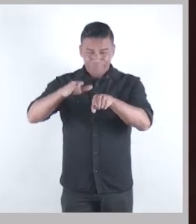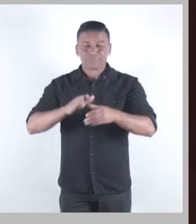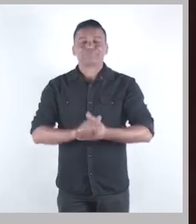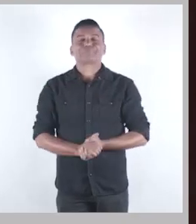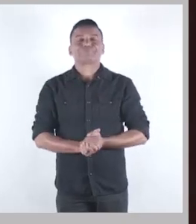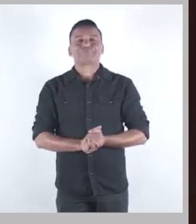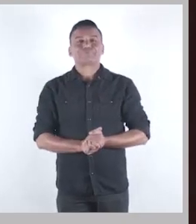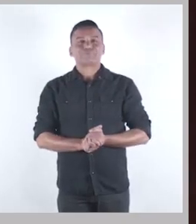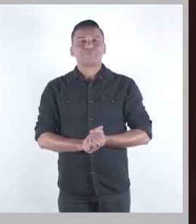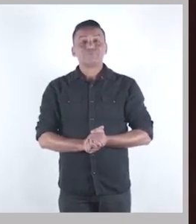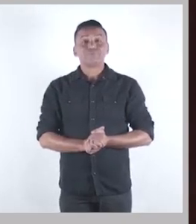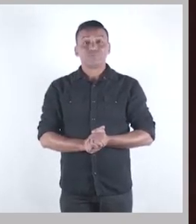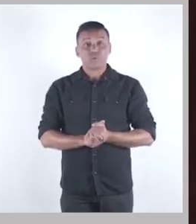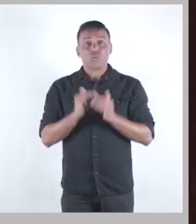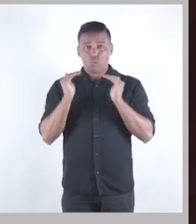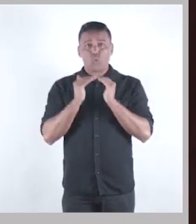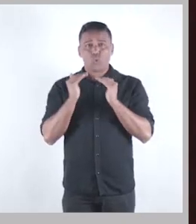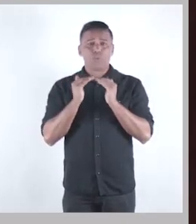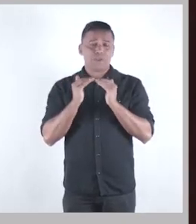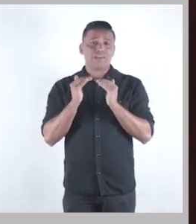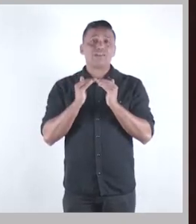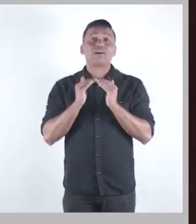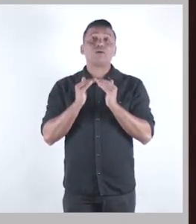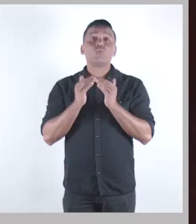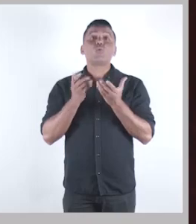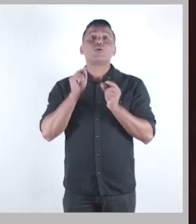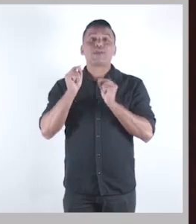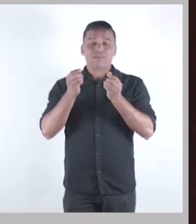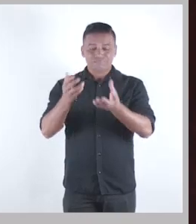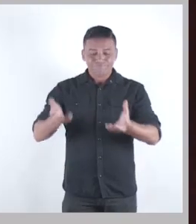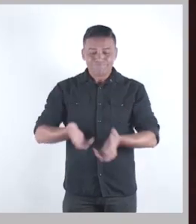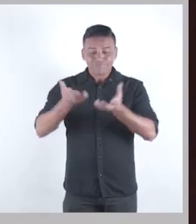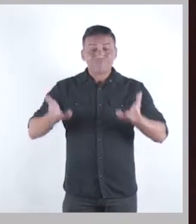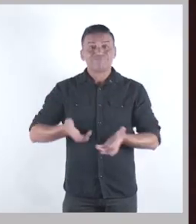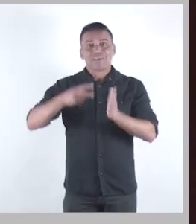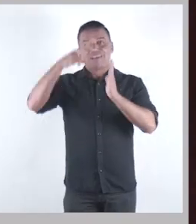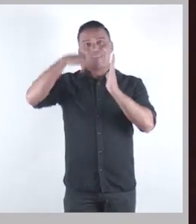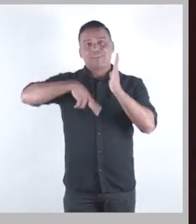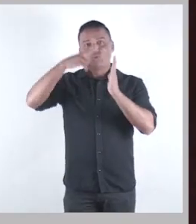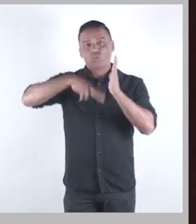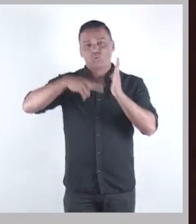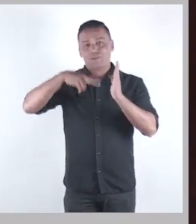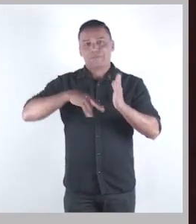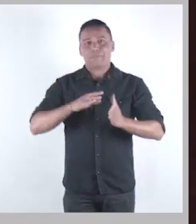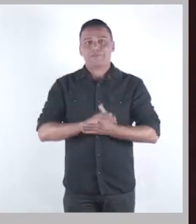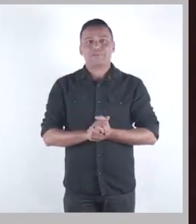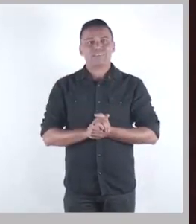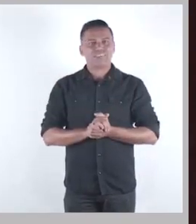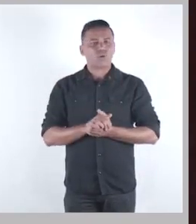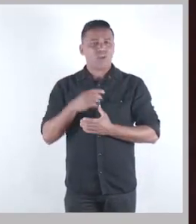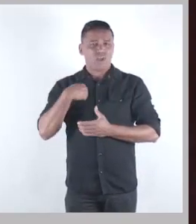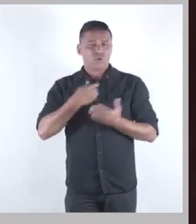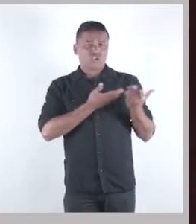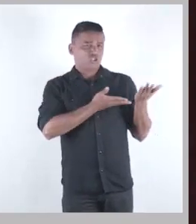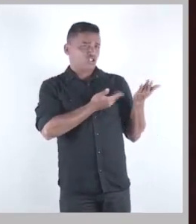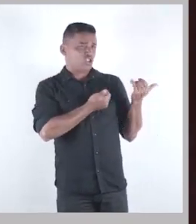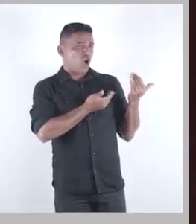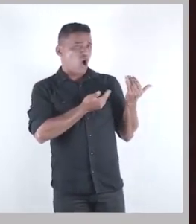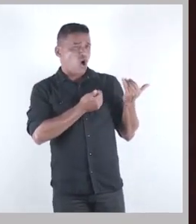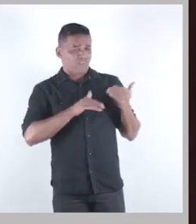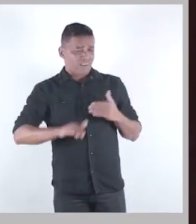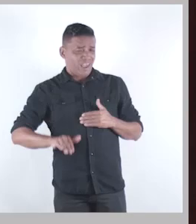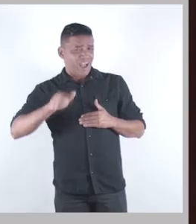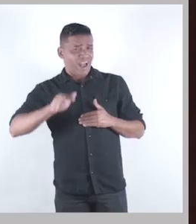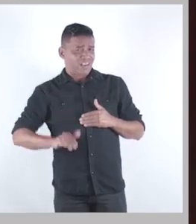que tem a ver também com esse fomento da leitura. Que quando eu era adolescente, criança também,